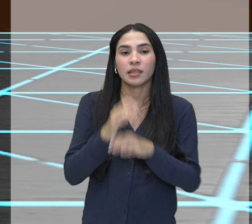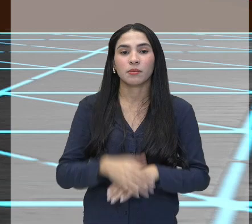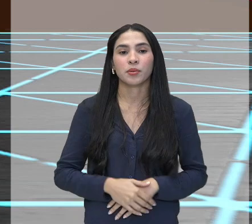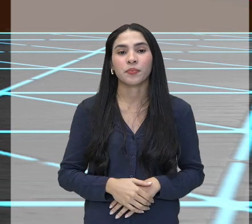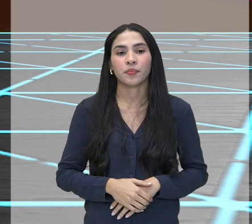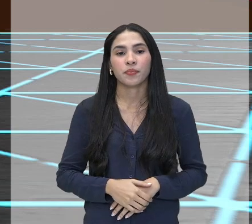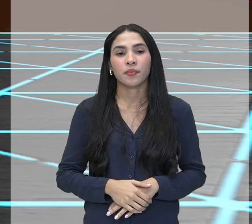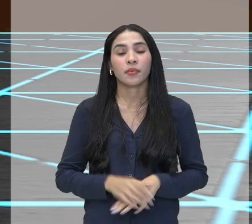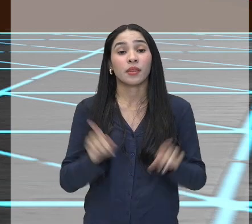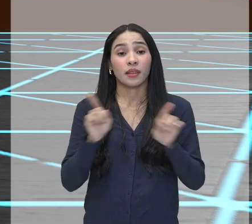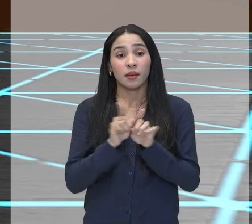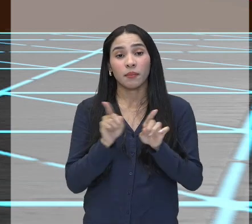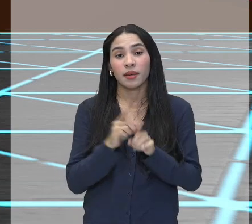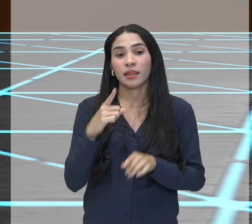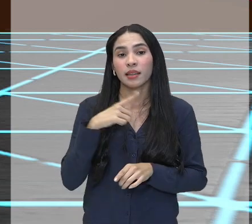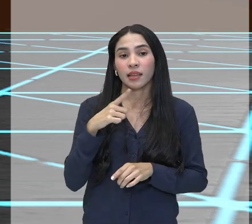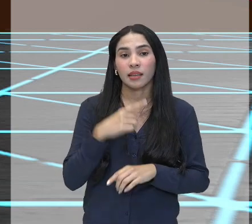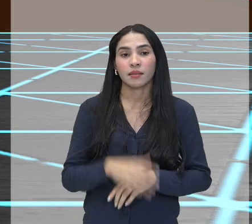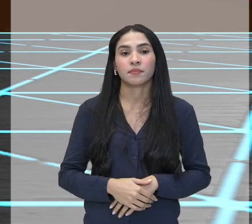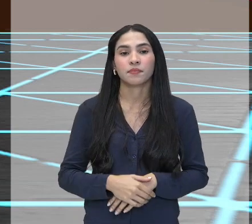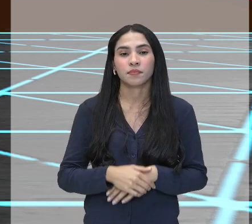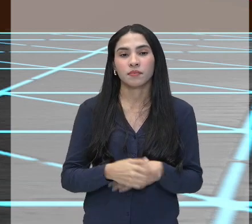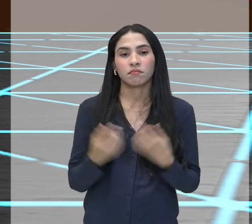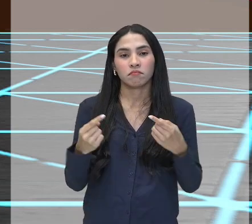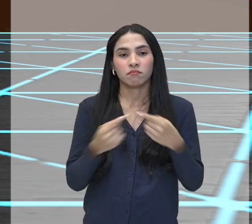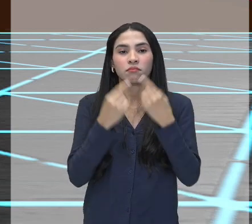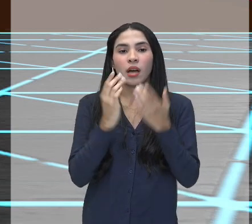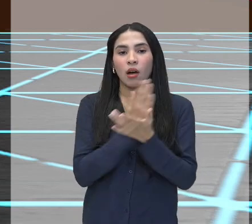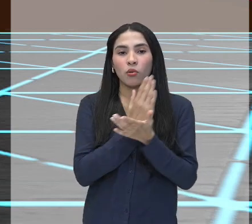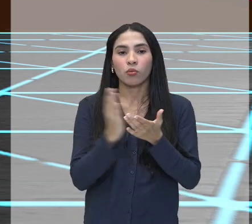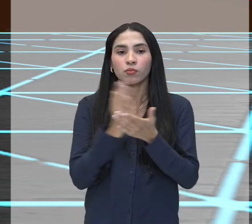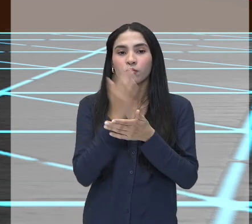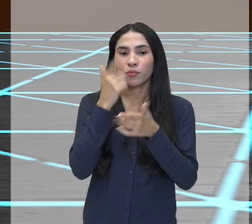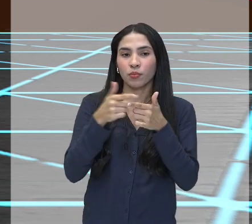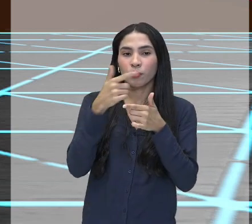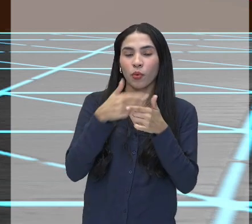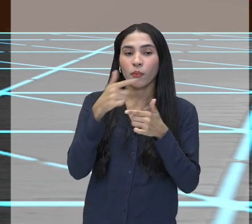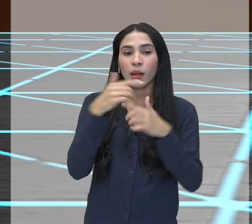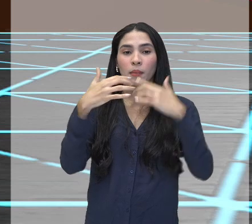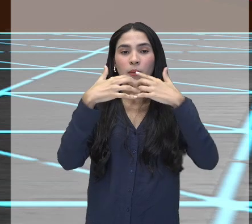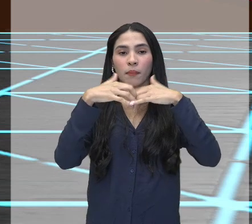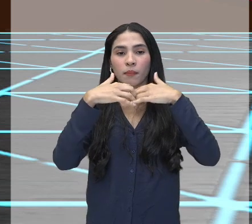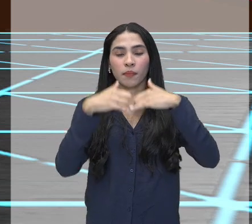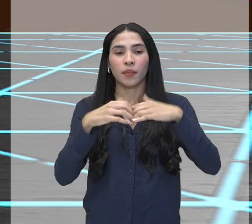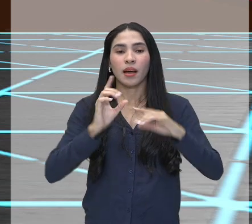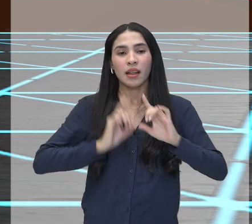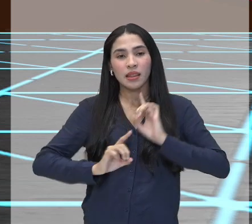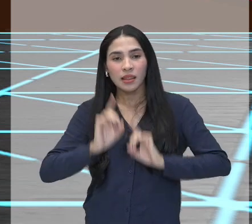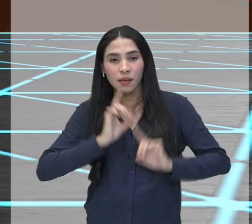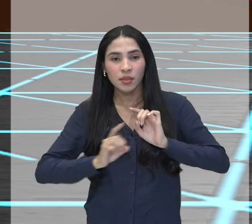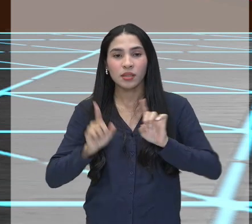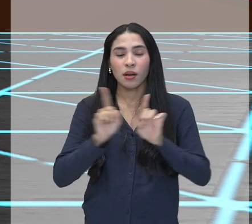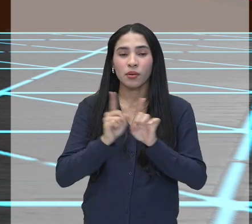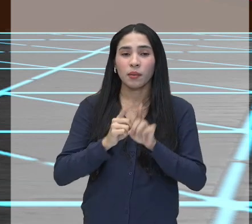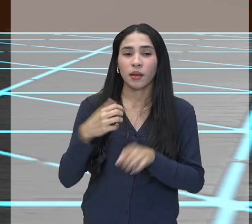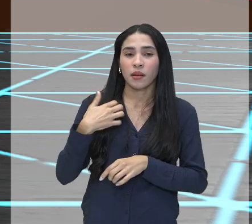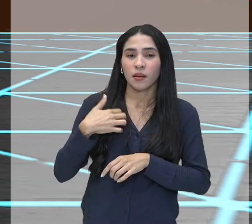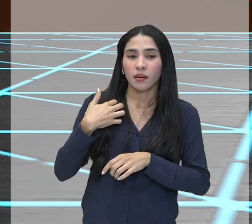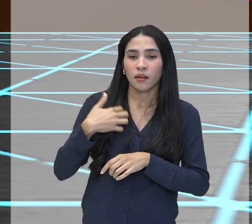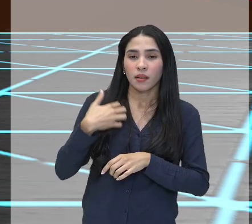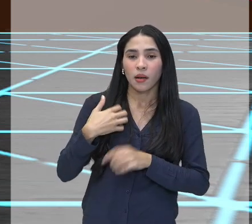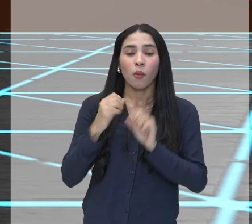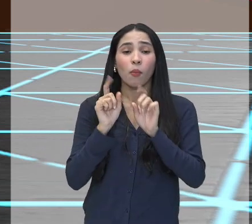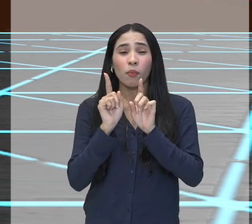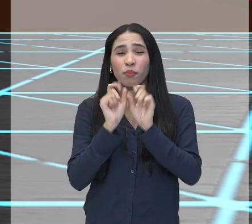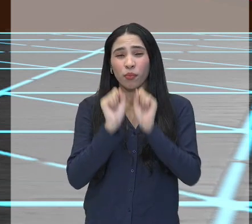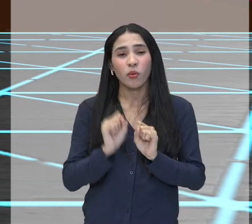disso, né, nós temos também a associação de alguns distúrbios neurocomportamentais, como depressão e ansiedade, que podem